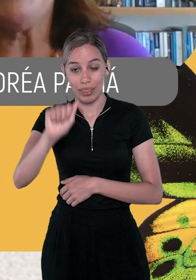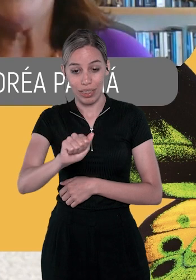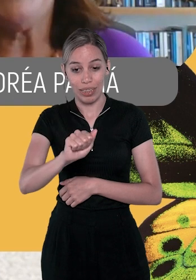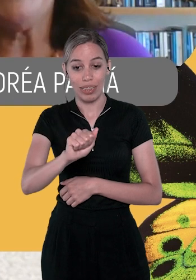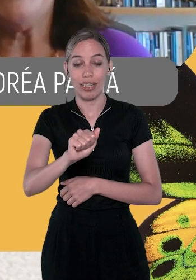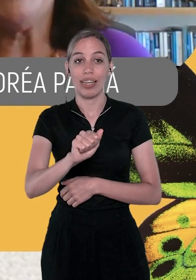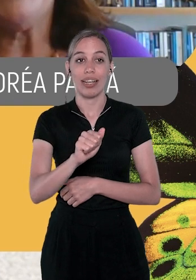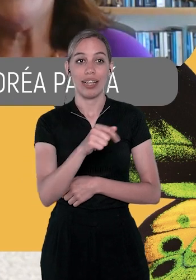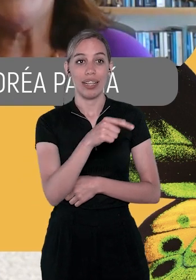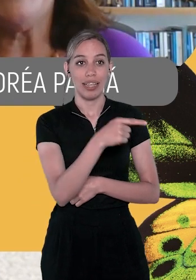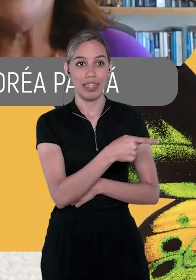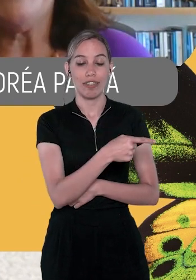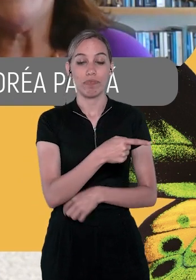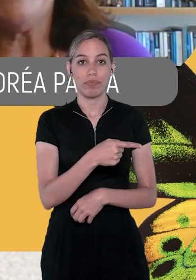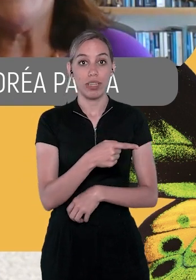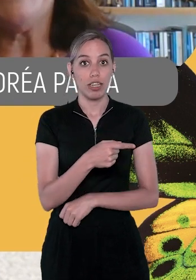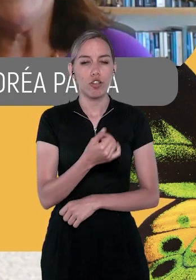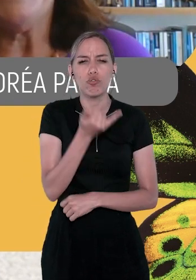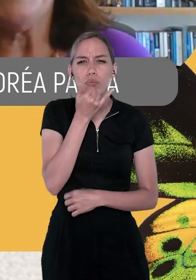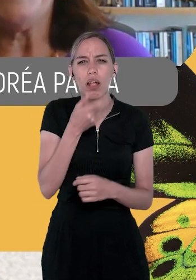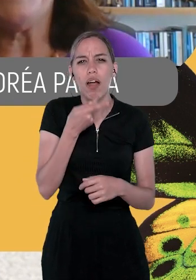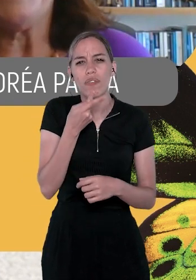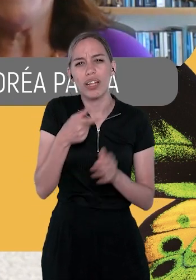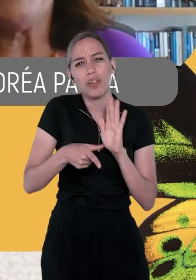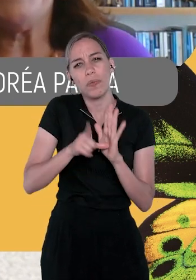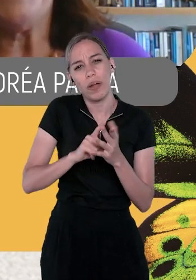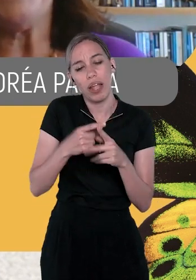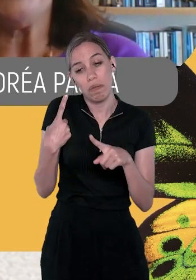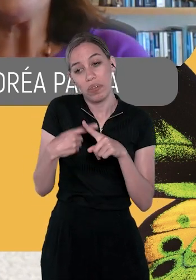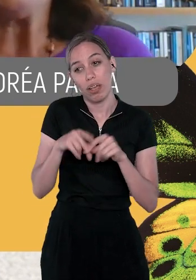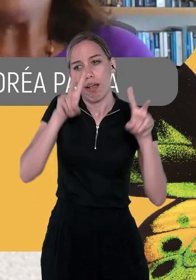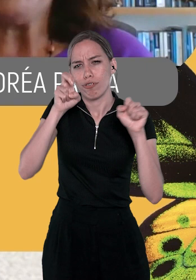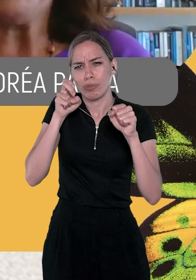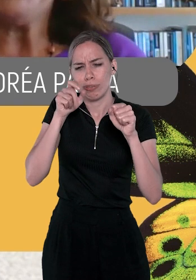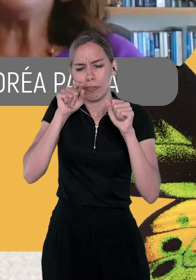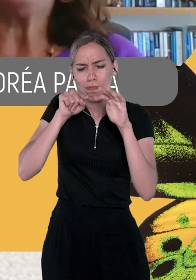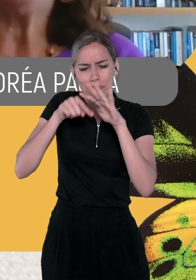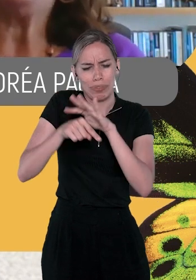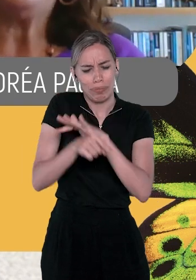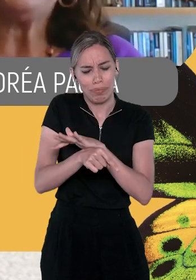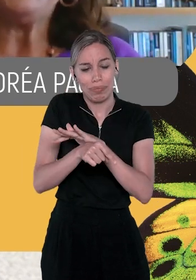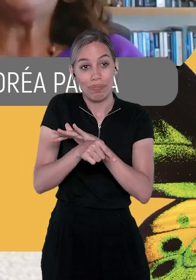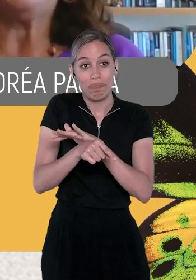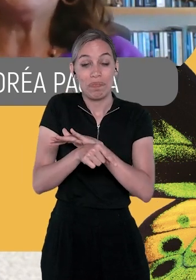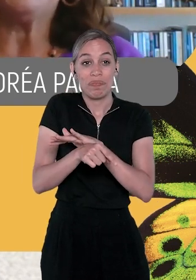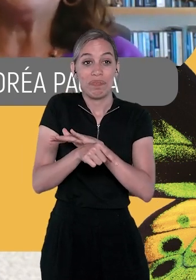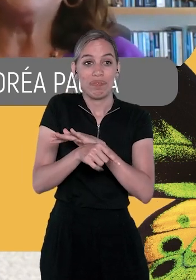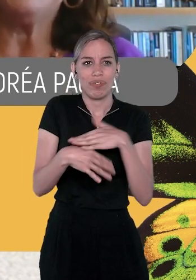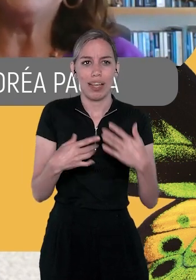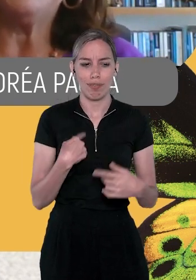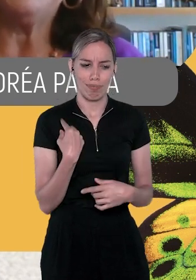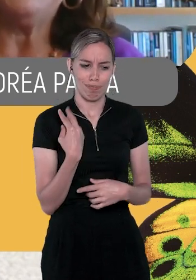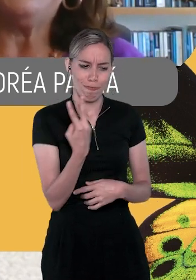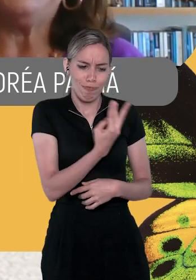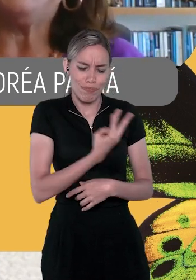lado esquerdo e a ilustração de metade de uma borboleta na metade direita. Que a gente ficou mergulhado